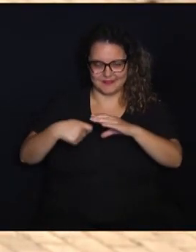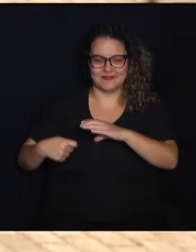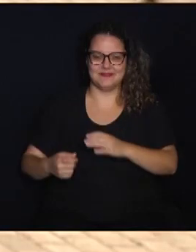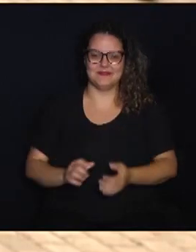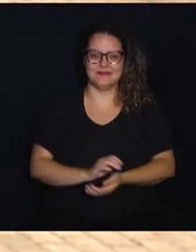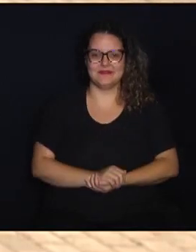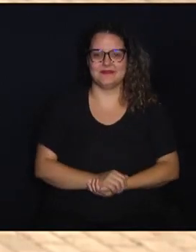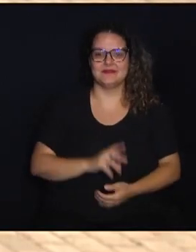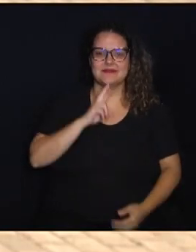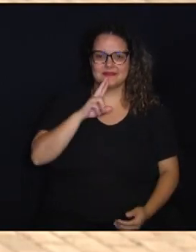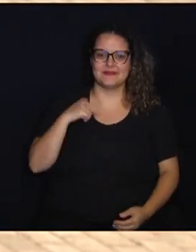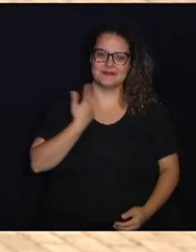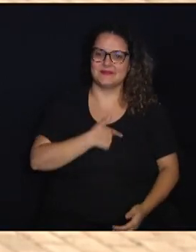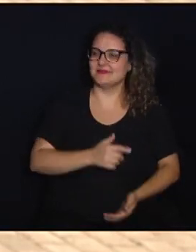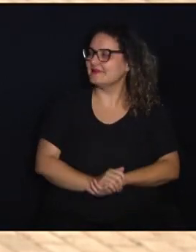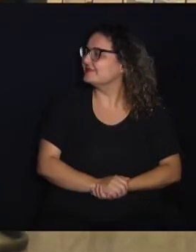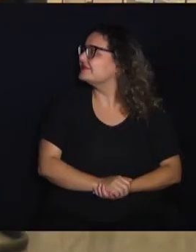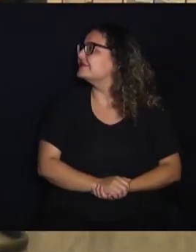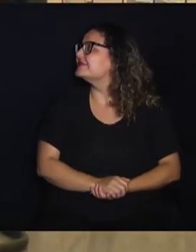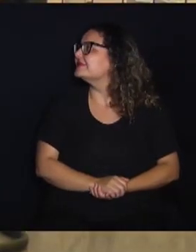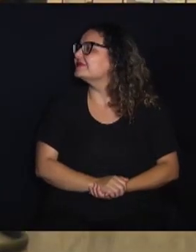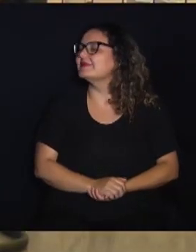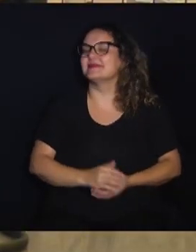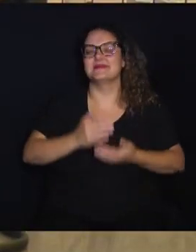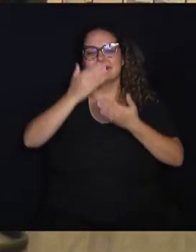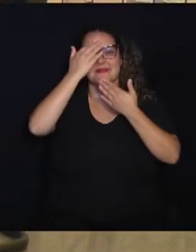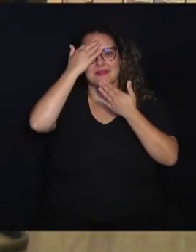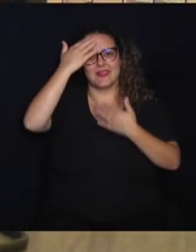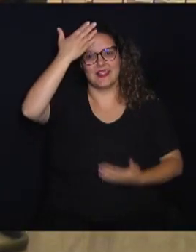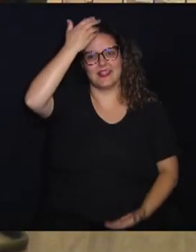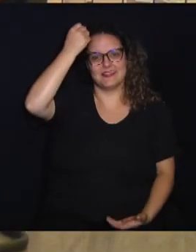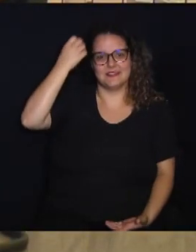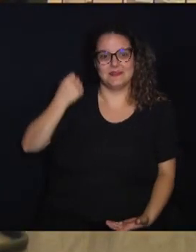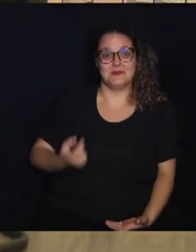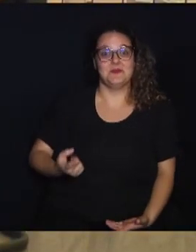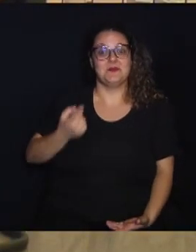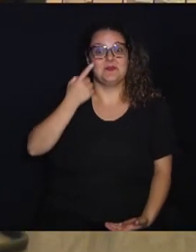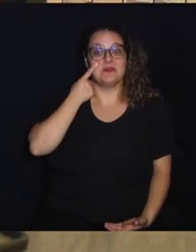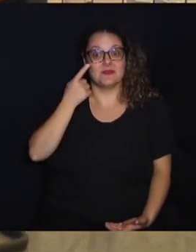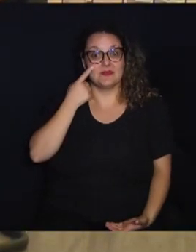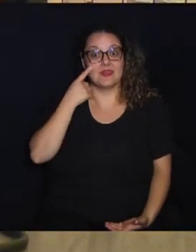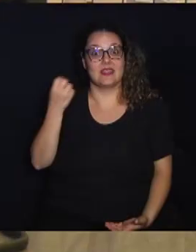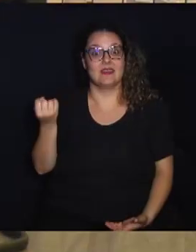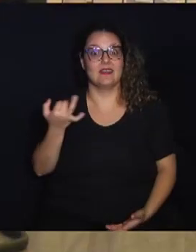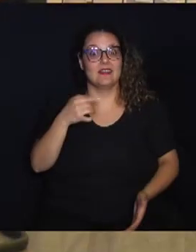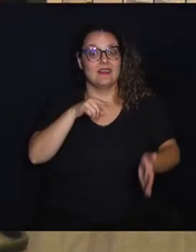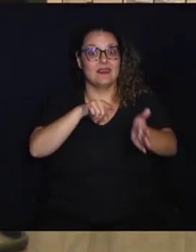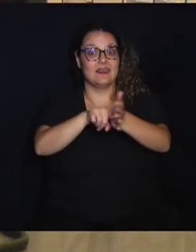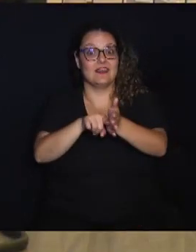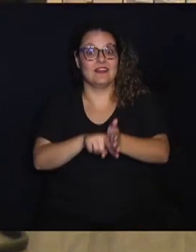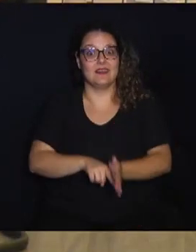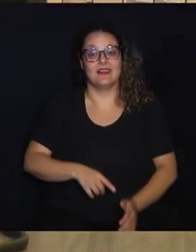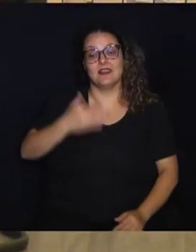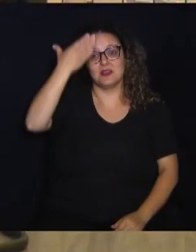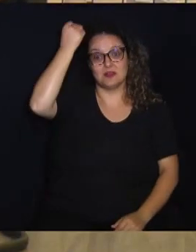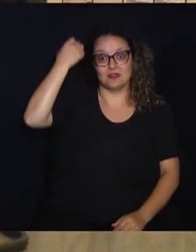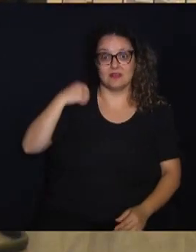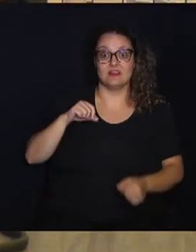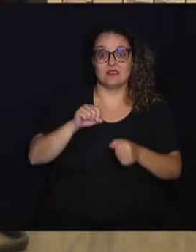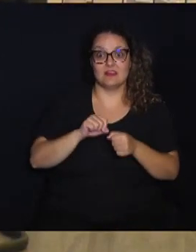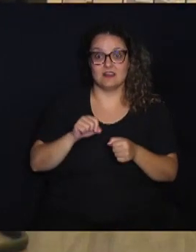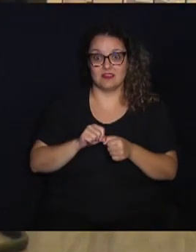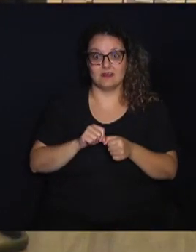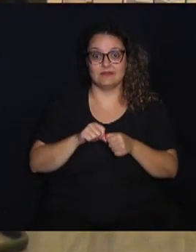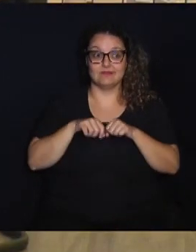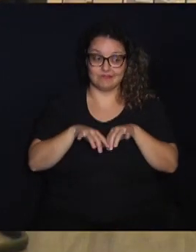estúdio. Responde pra gente. Obrigada, Rúbia. Olha quanta pergunta a Rúbia fez, hein? E é o que paira